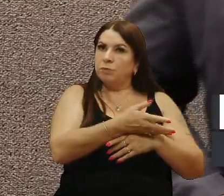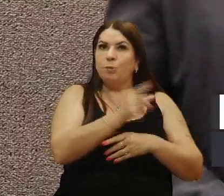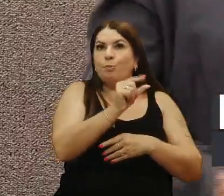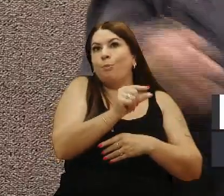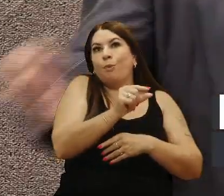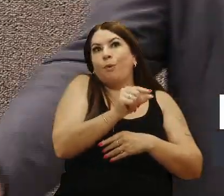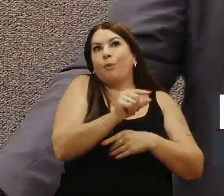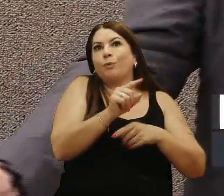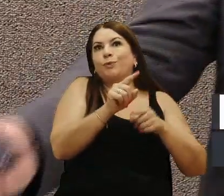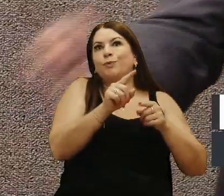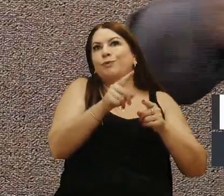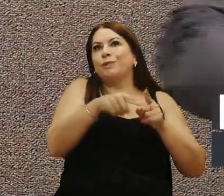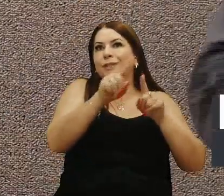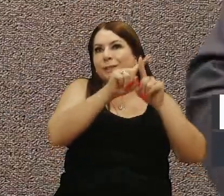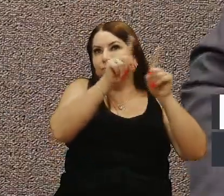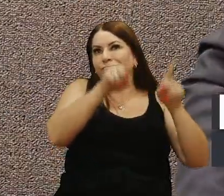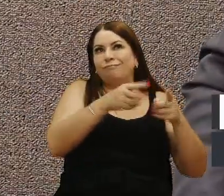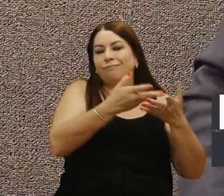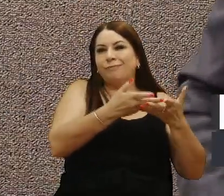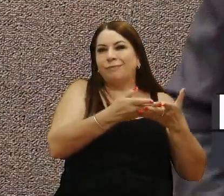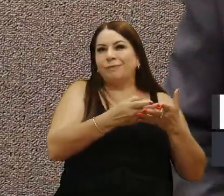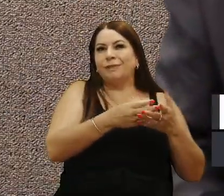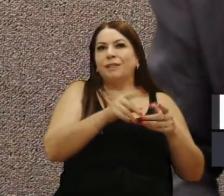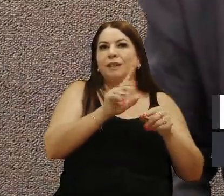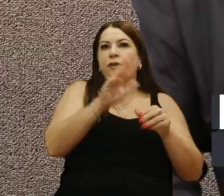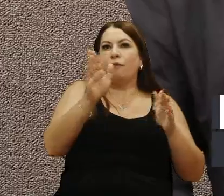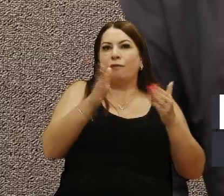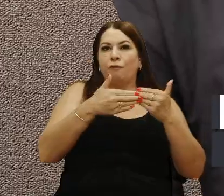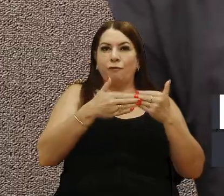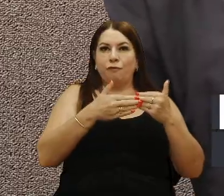pouco efetivo, funciona 12, fecha 12.